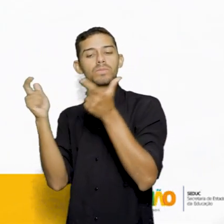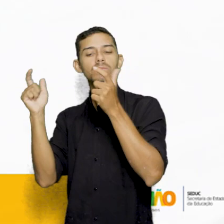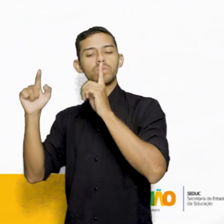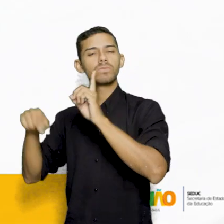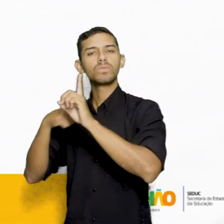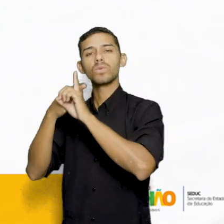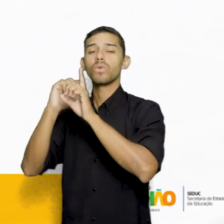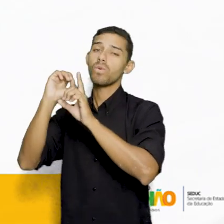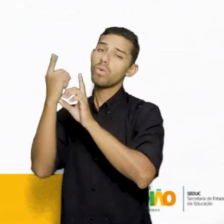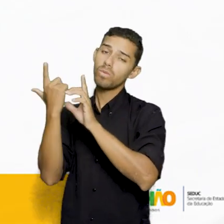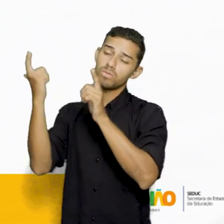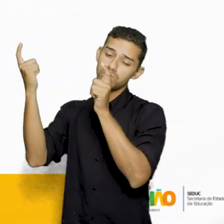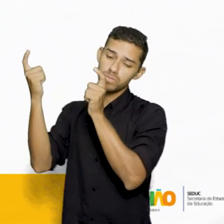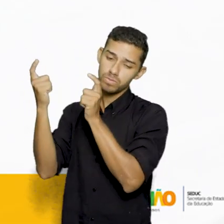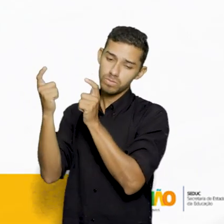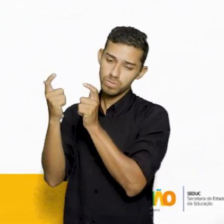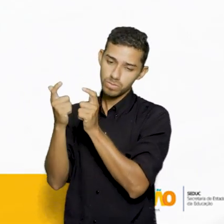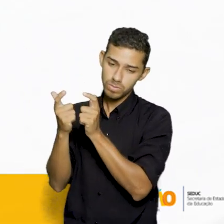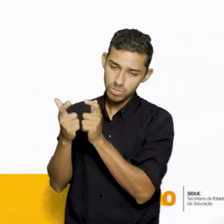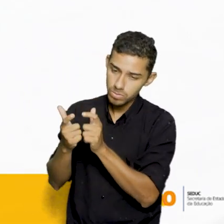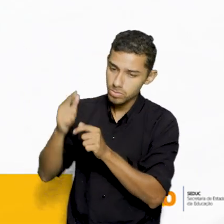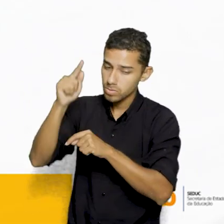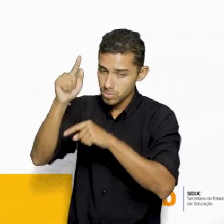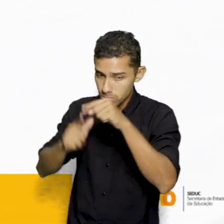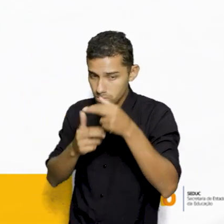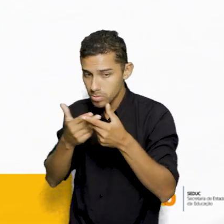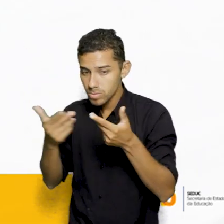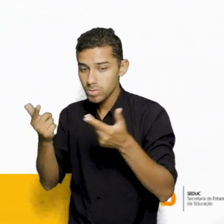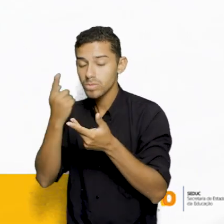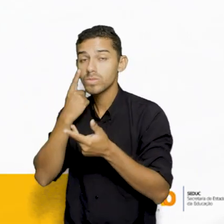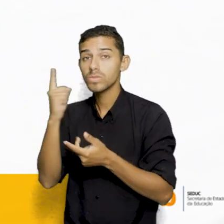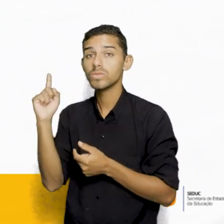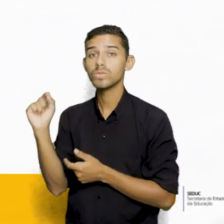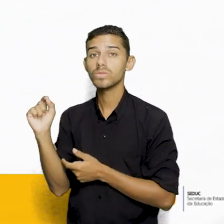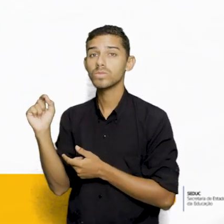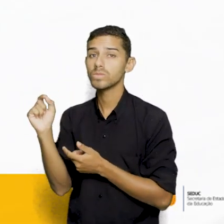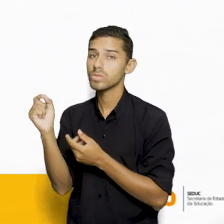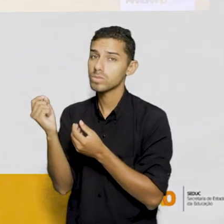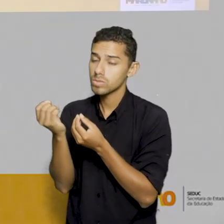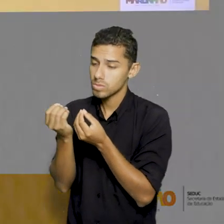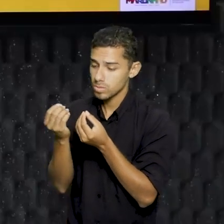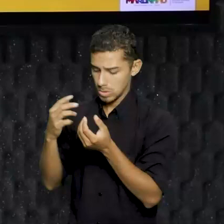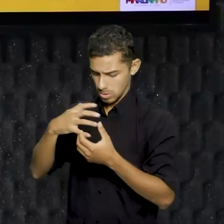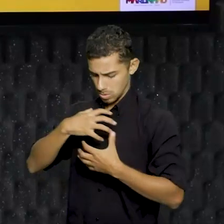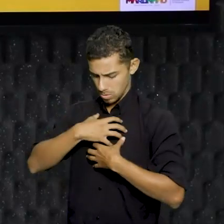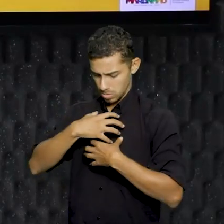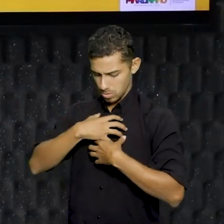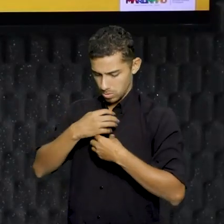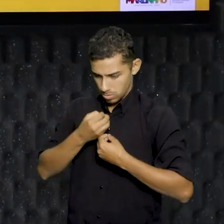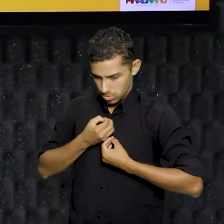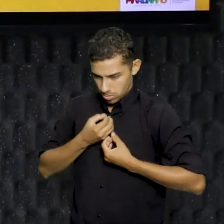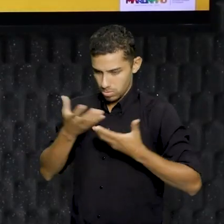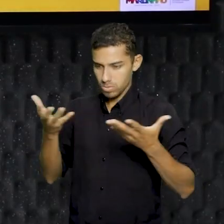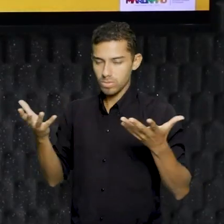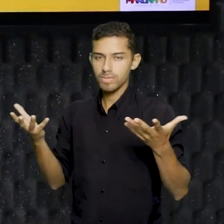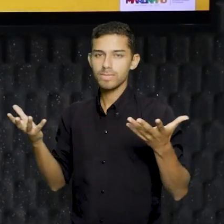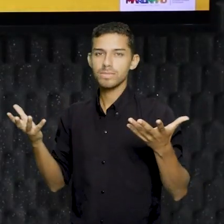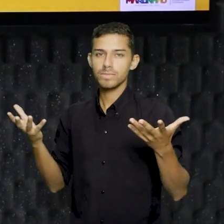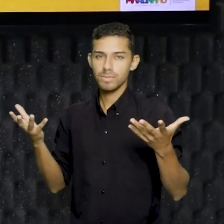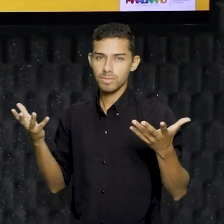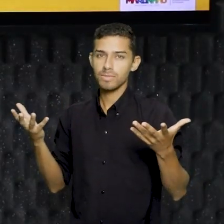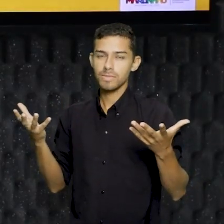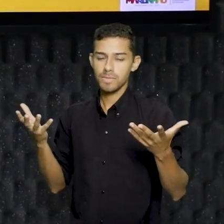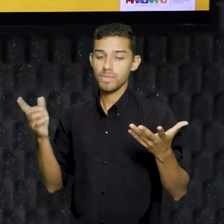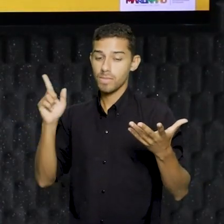ou diminuir os materiais que os os adivinha os sentidos nos fornece Olha que